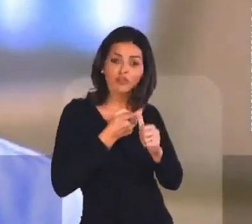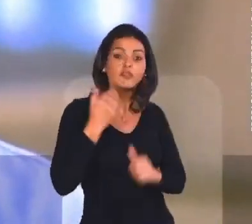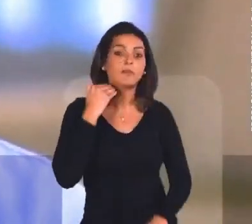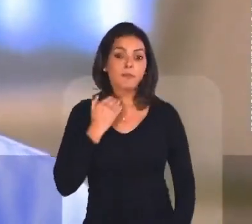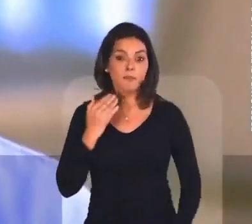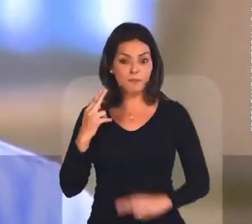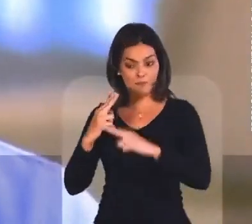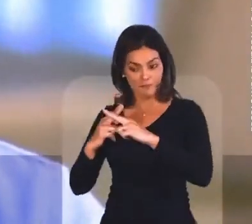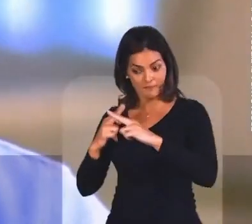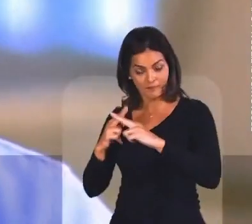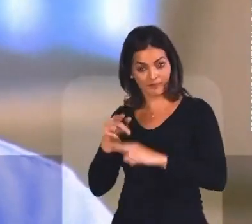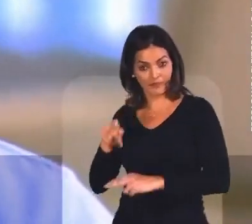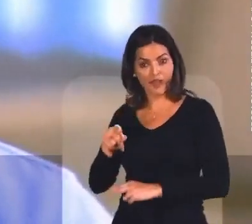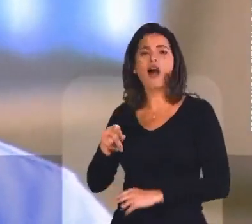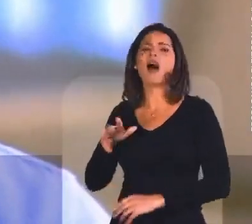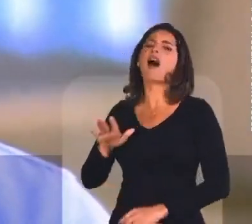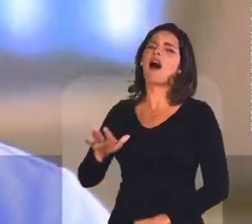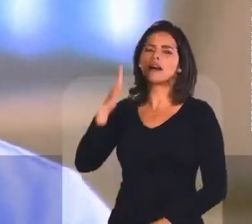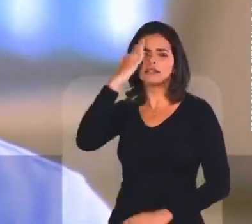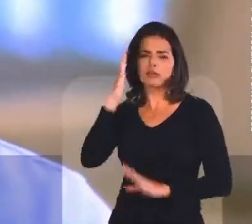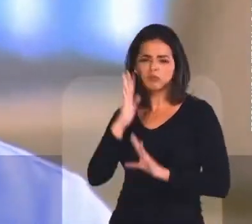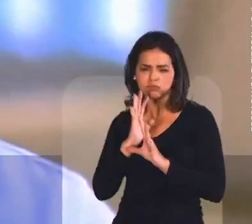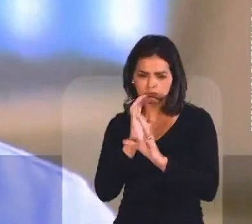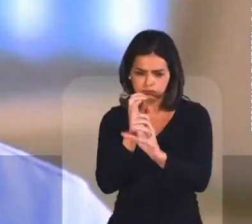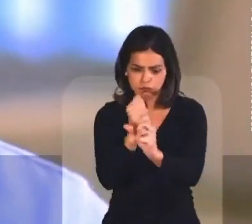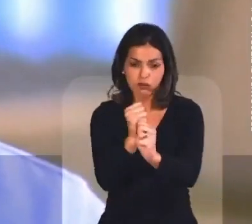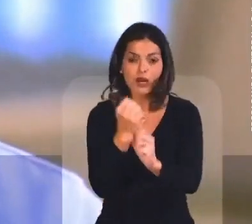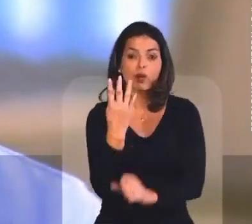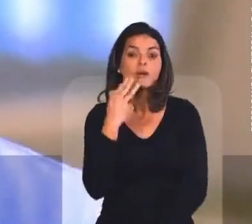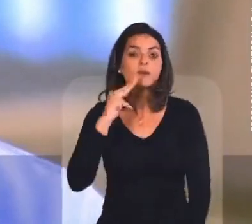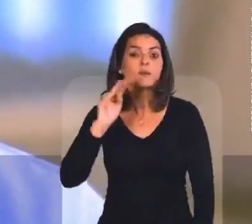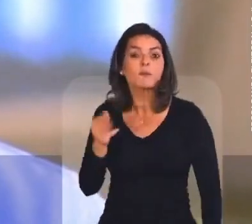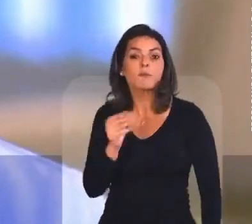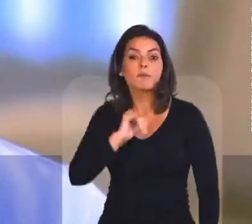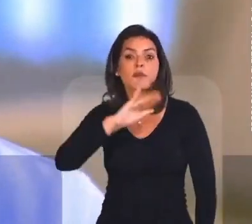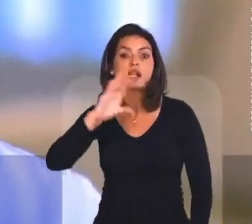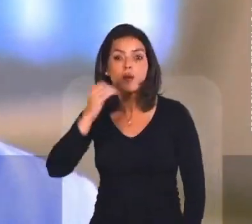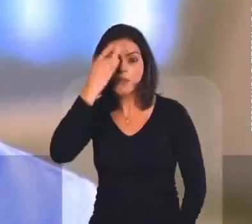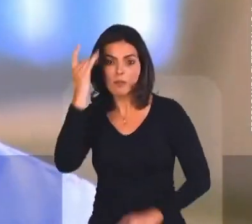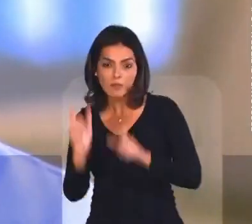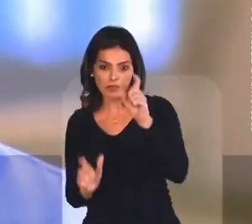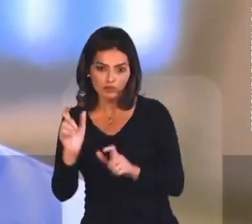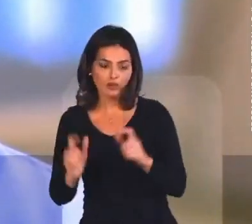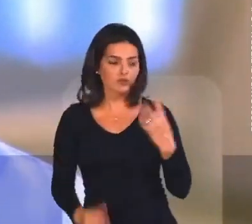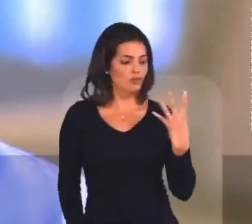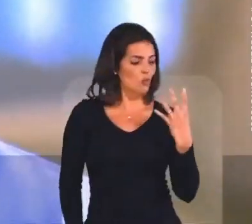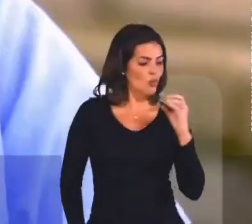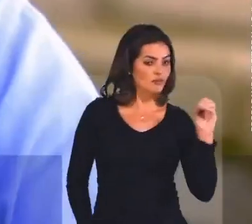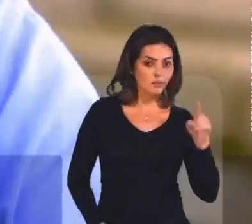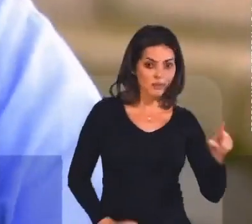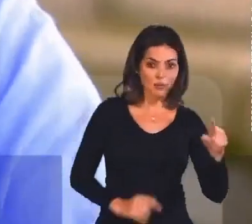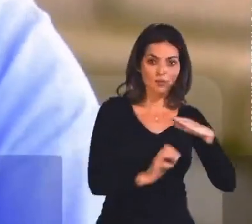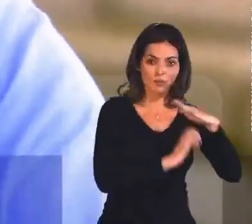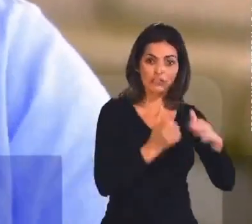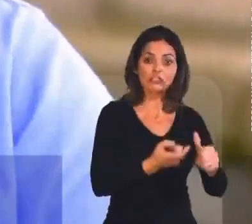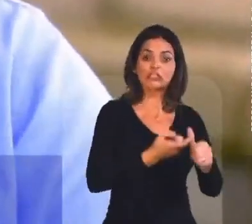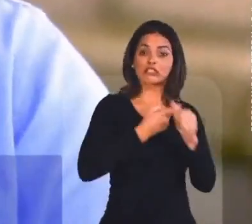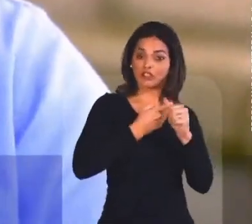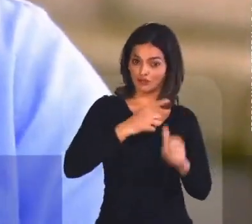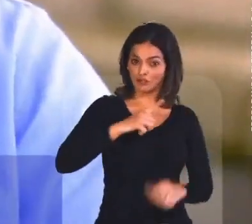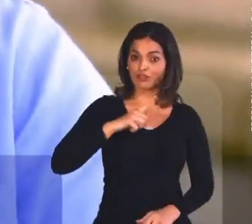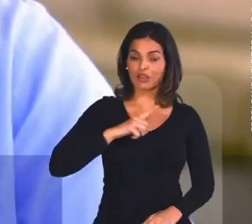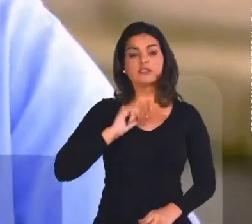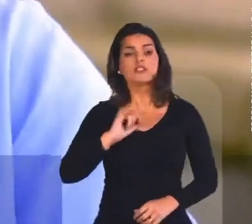Caixa Econômica Federal. Sabemos que são 4 milhões de pessoas e 400 mil empresas. Se você tem uma dívida